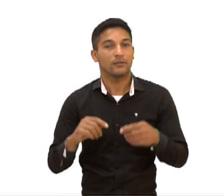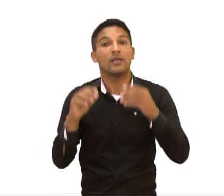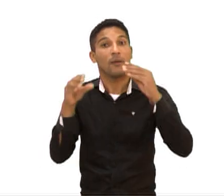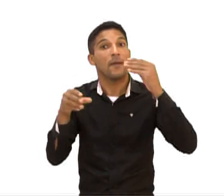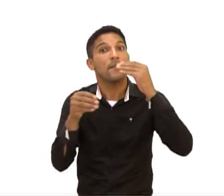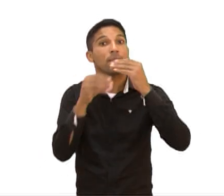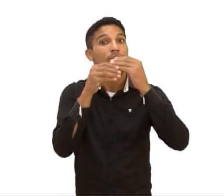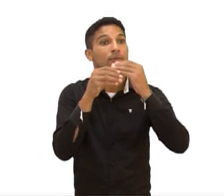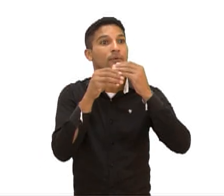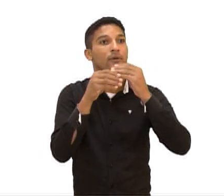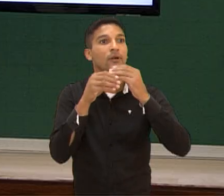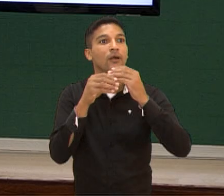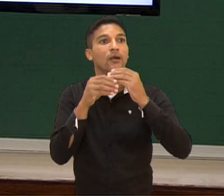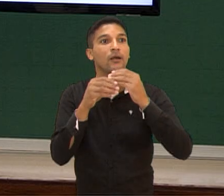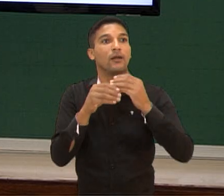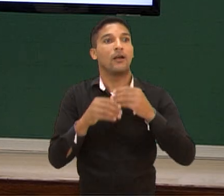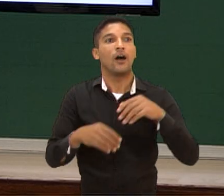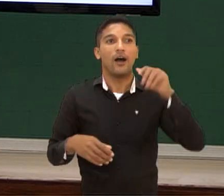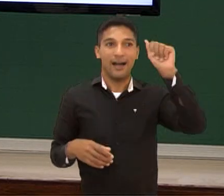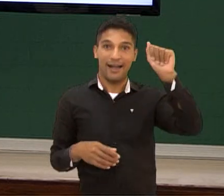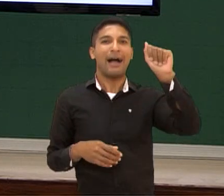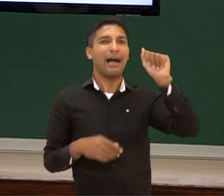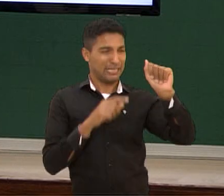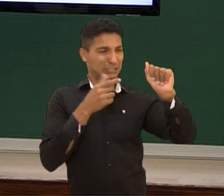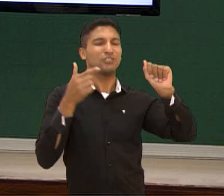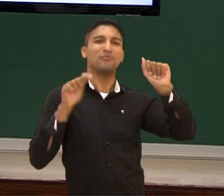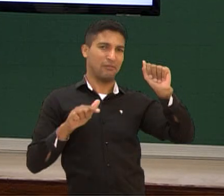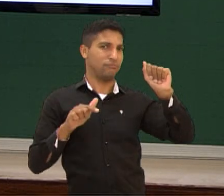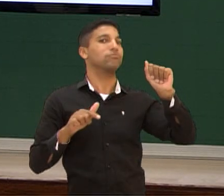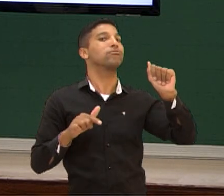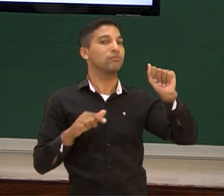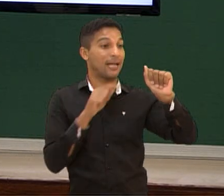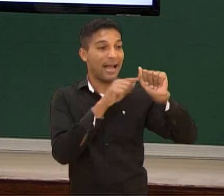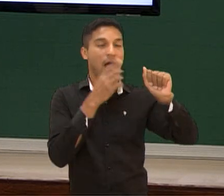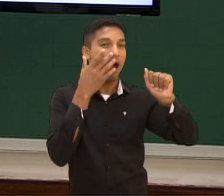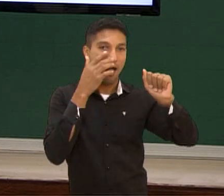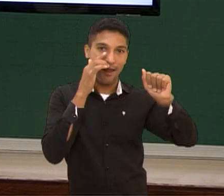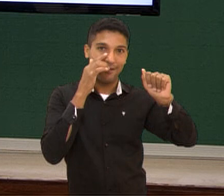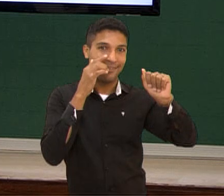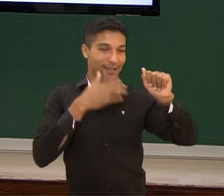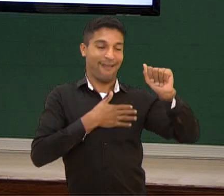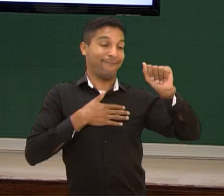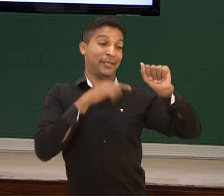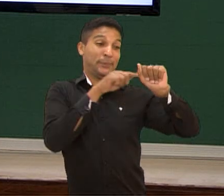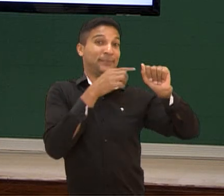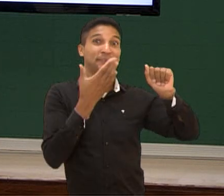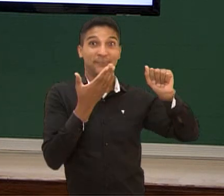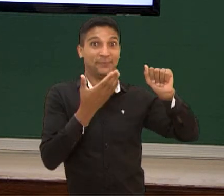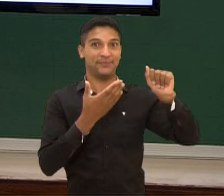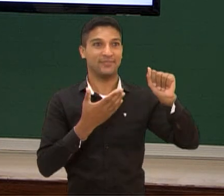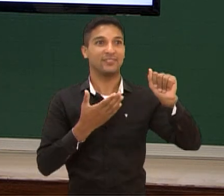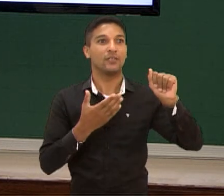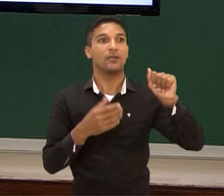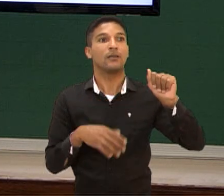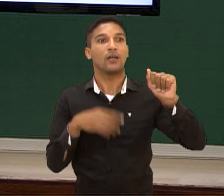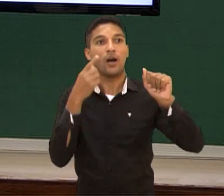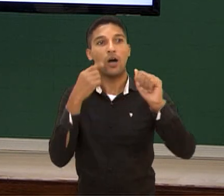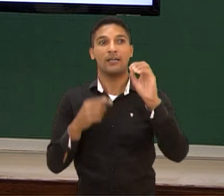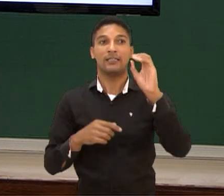B, tá? Olha, a professora tá gostando do A hoje, né? Vou contar para vocês. Então, ó, letra B, 0,07, que é o